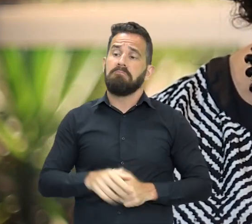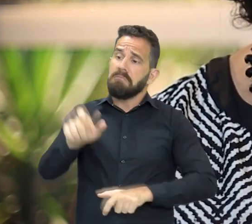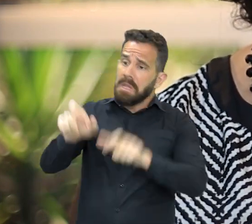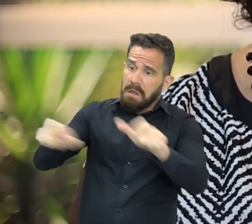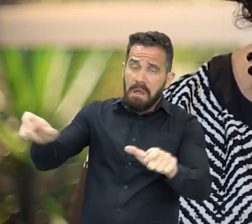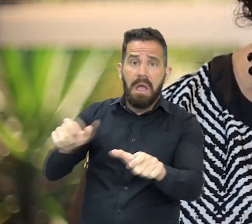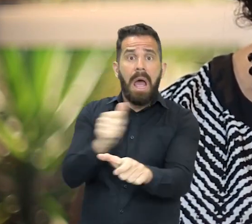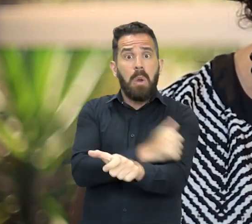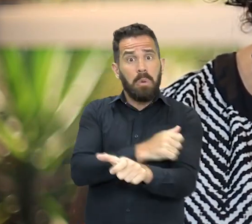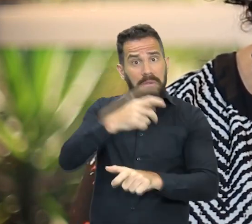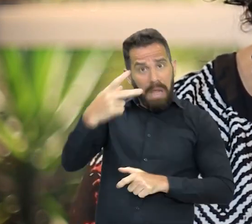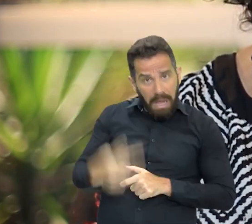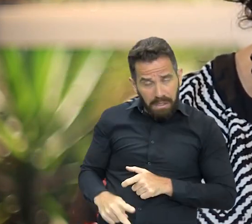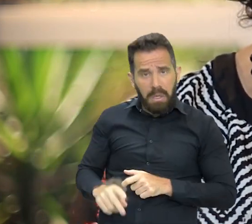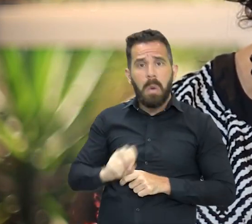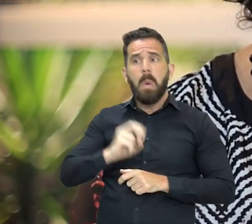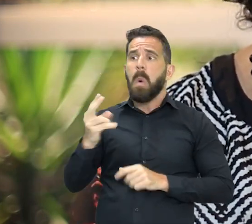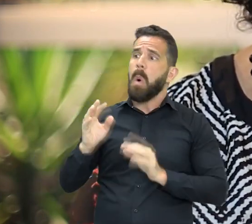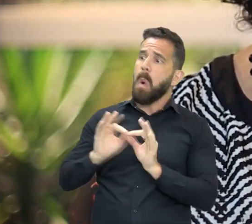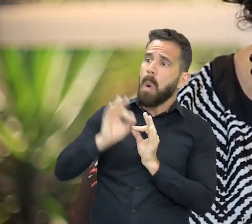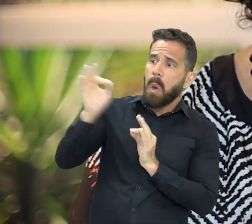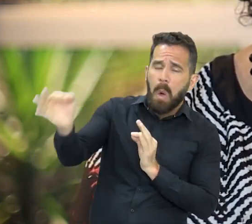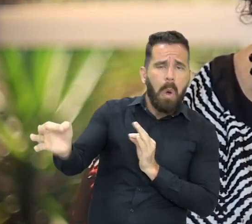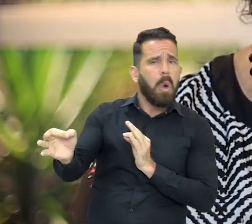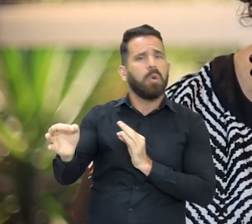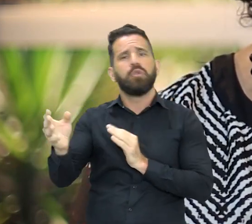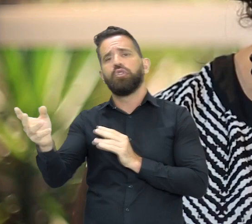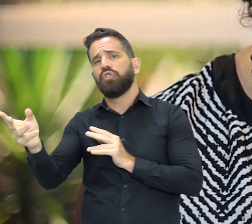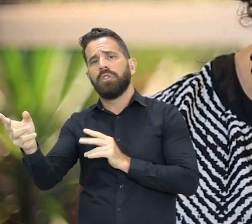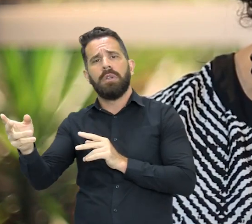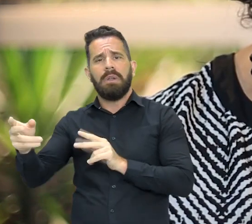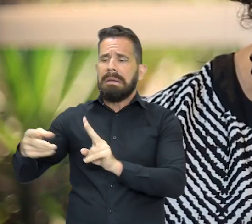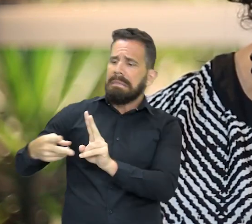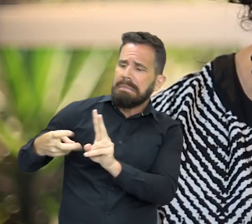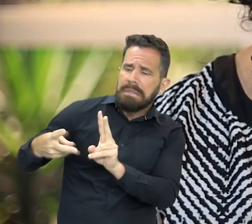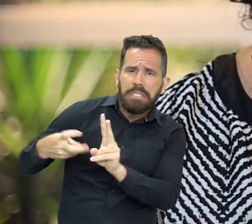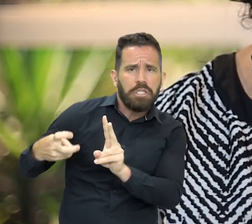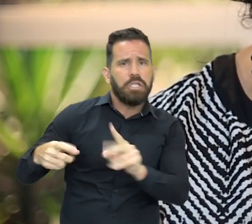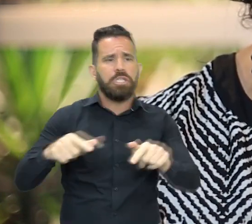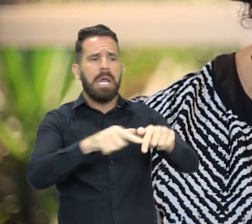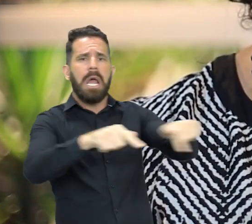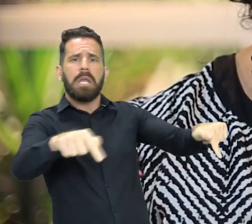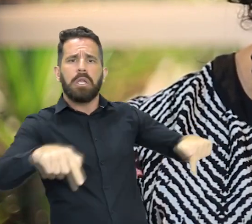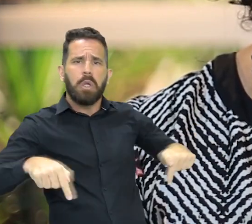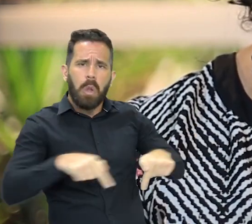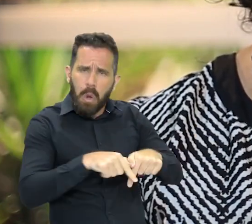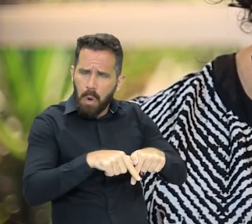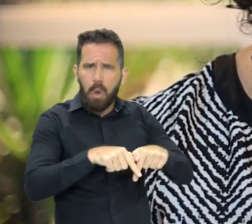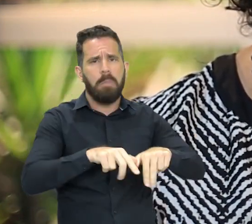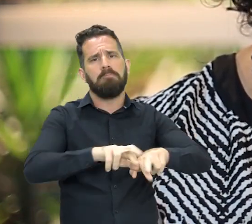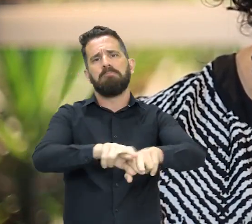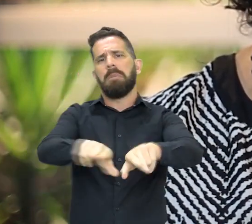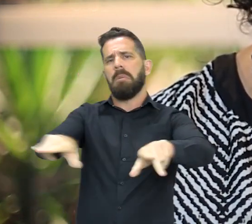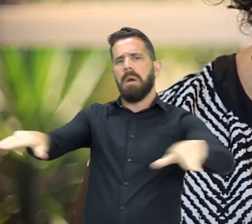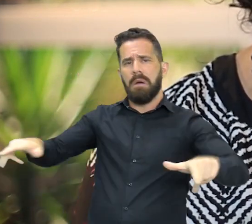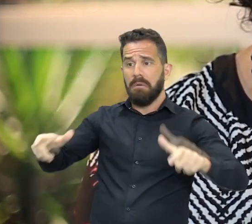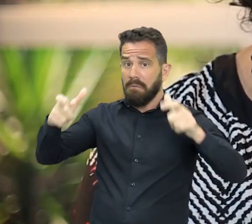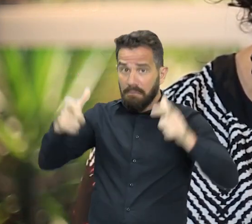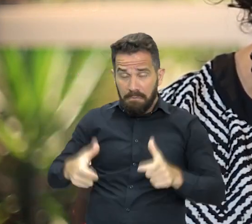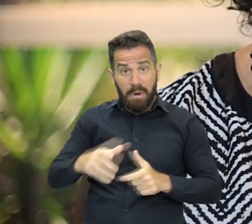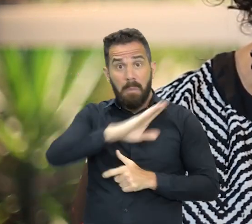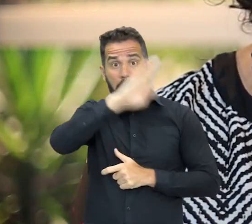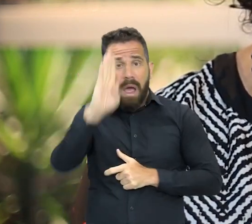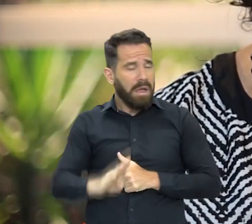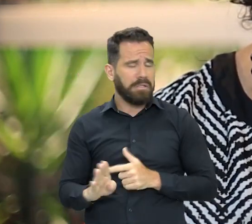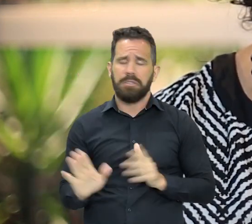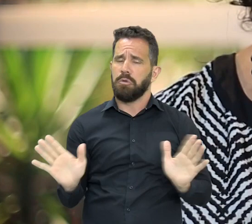Sejam estudantes daqui e de longe, de terras indígenas, de quilombos, de qualquer parte do